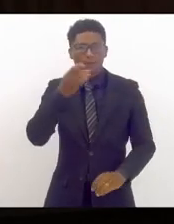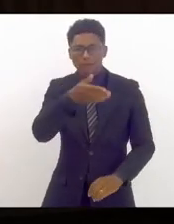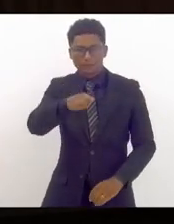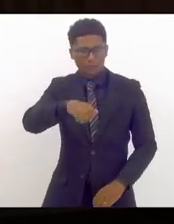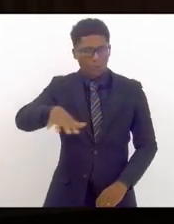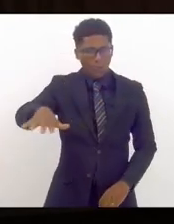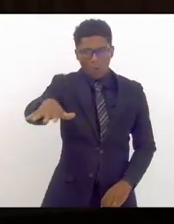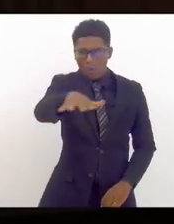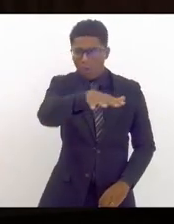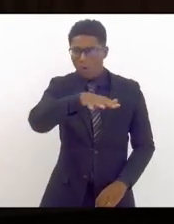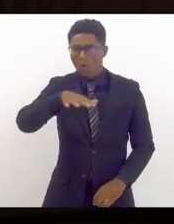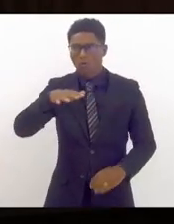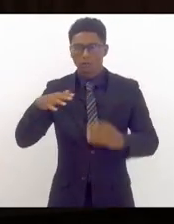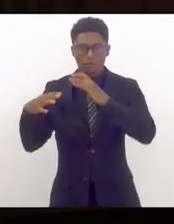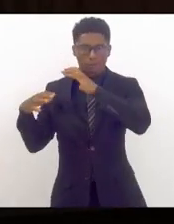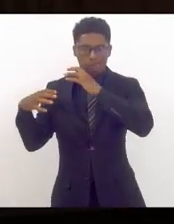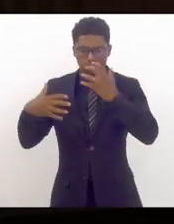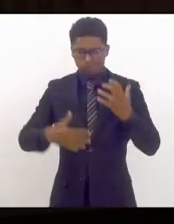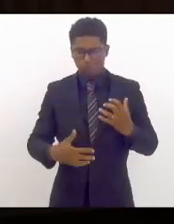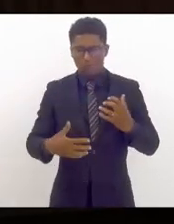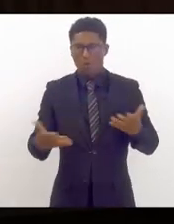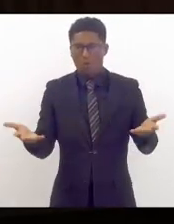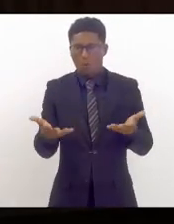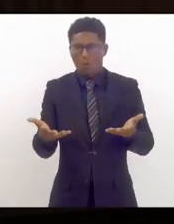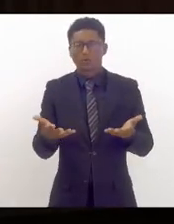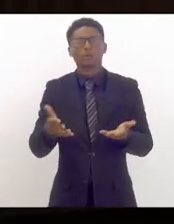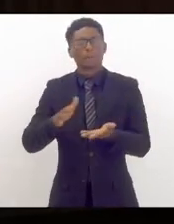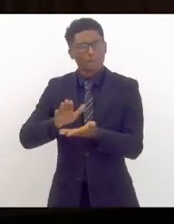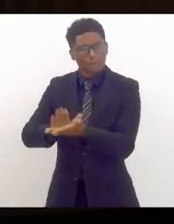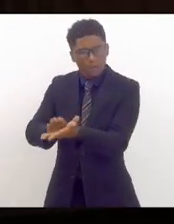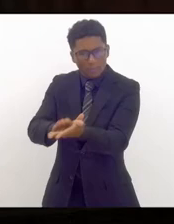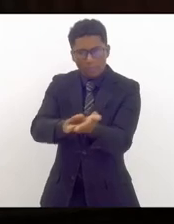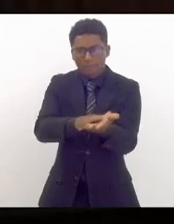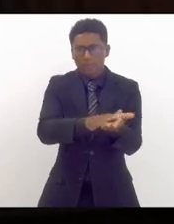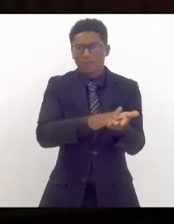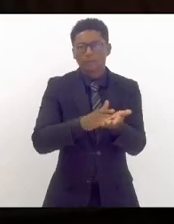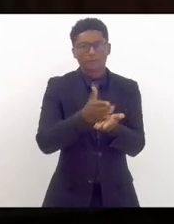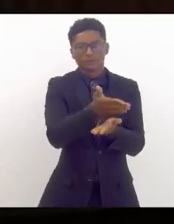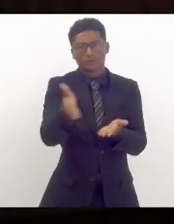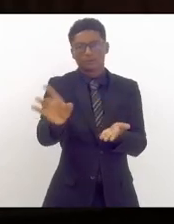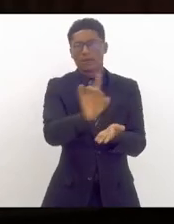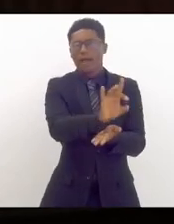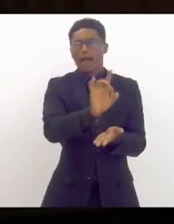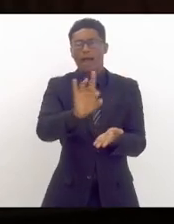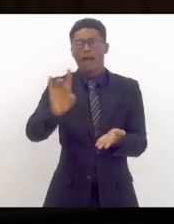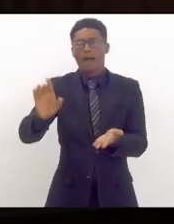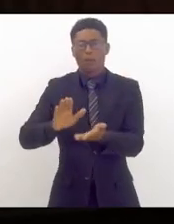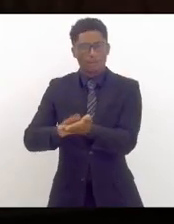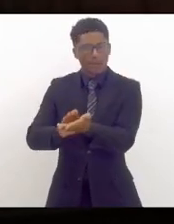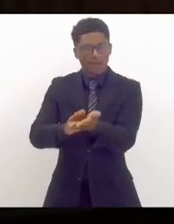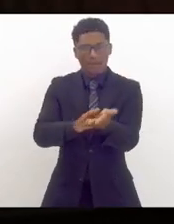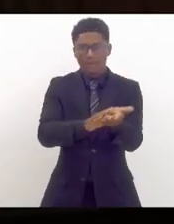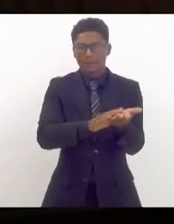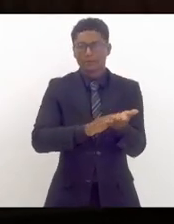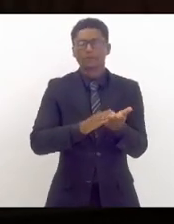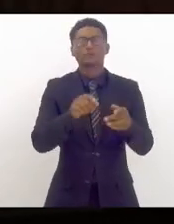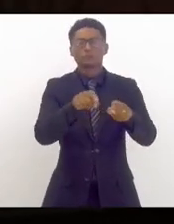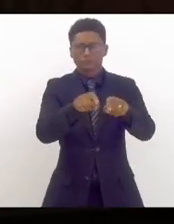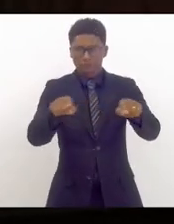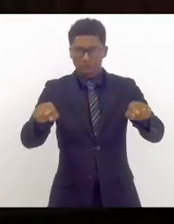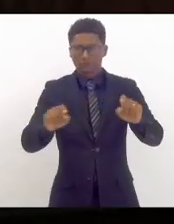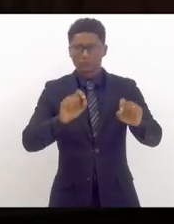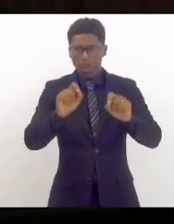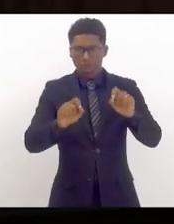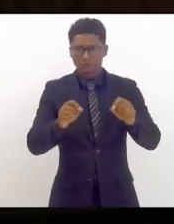e empossados no dia de hoje. Queria dar os parabéns a cada um e cada uma de vocês, que realmente possam exercer